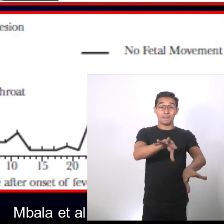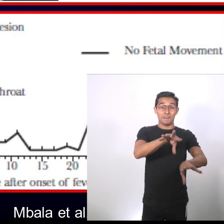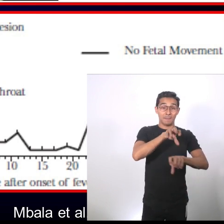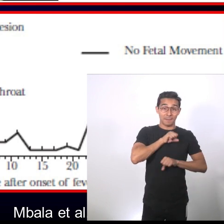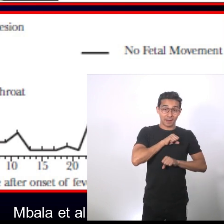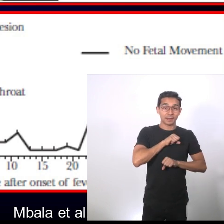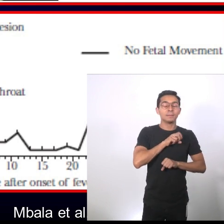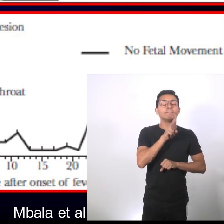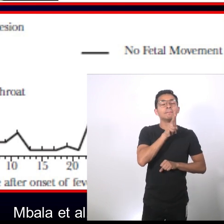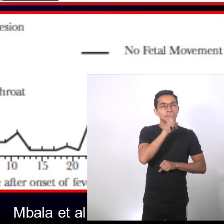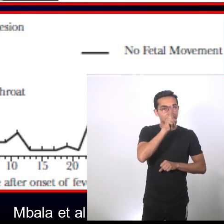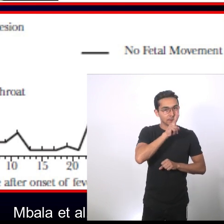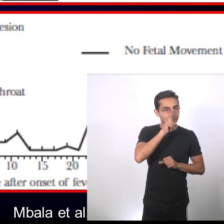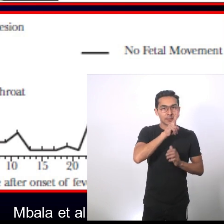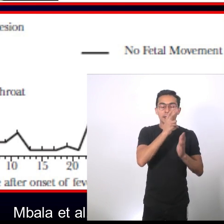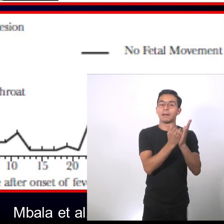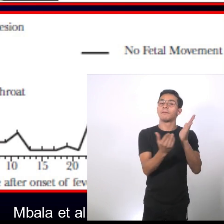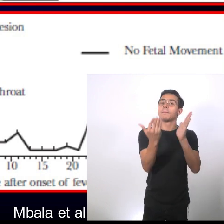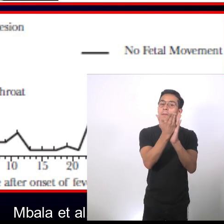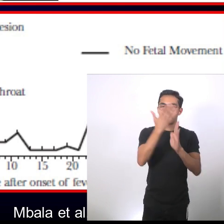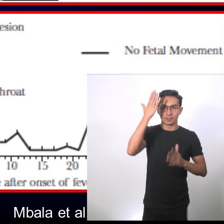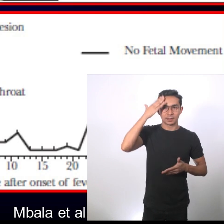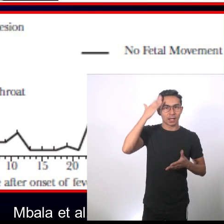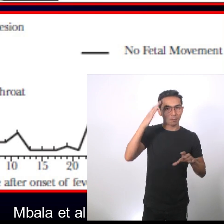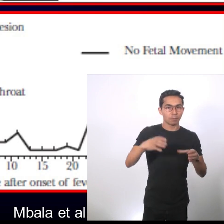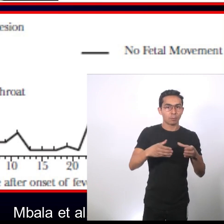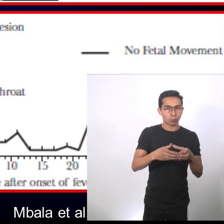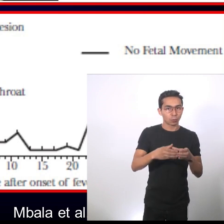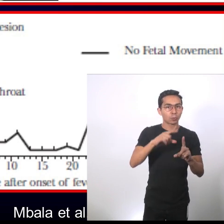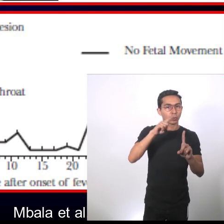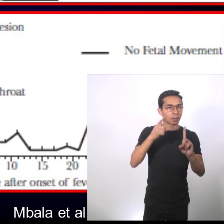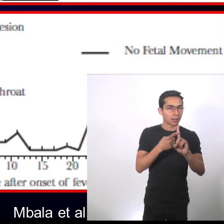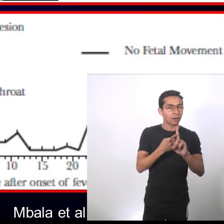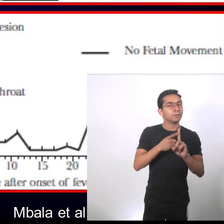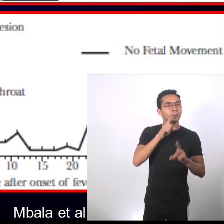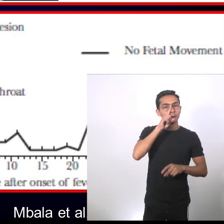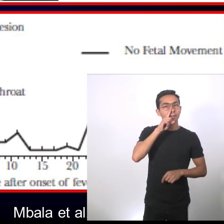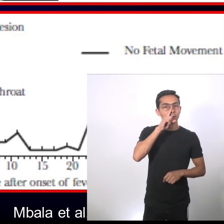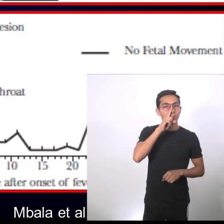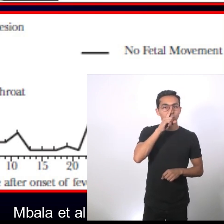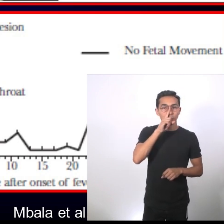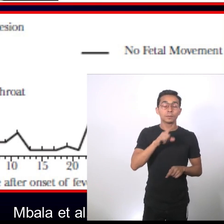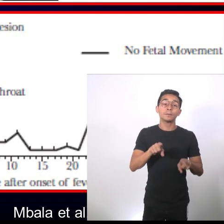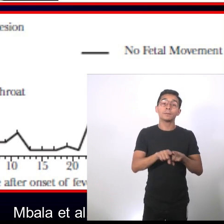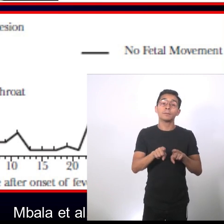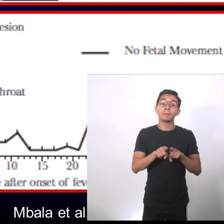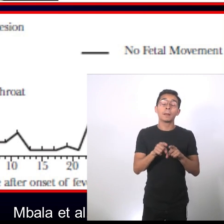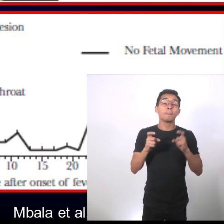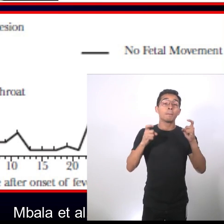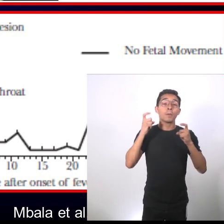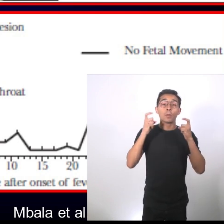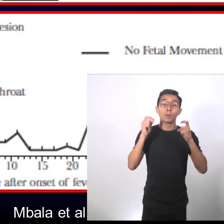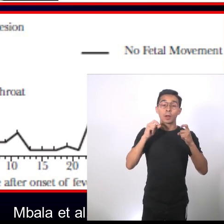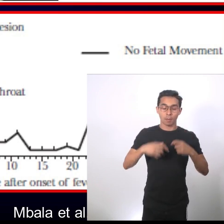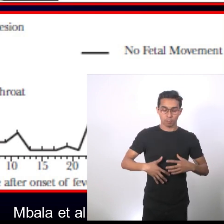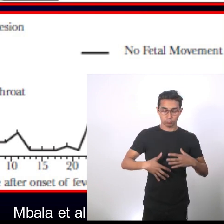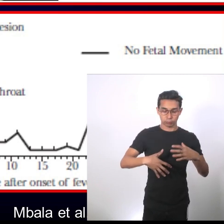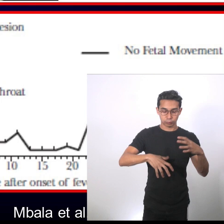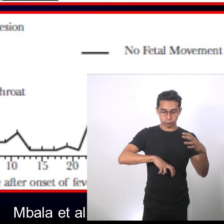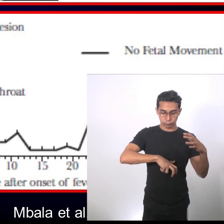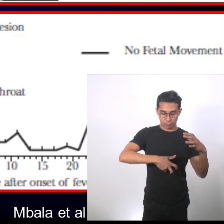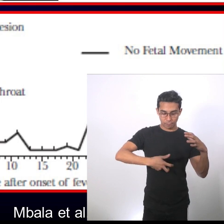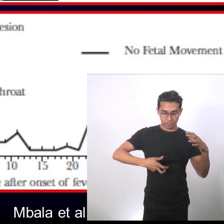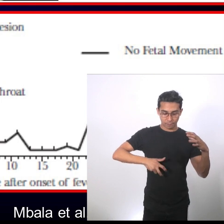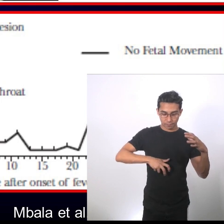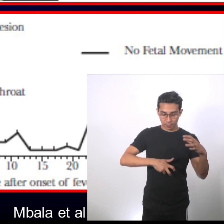potencialmente mais grave na gestação, esse é um dos grupos de risco, mas há também a preocupação da transmissão intraútero do vírus ao feto. Então,